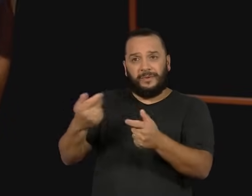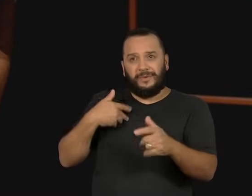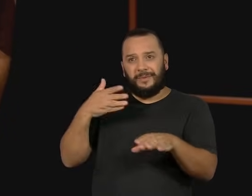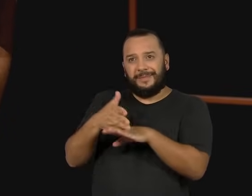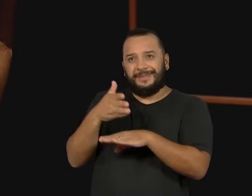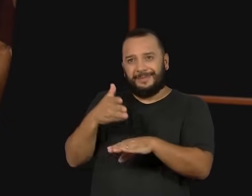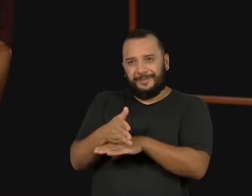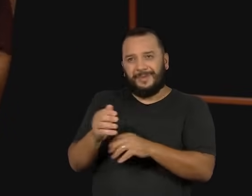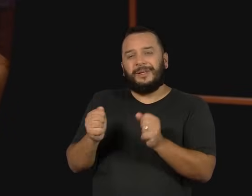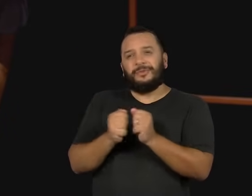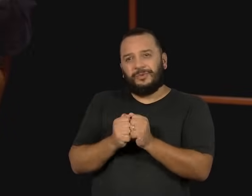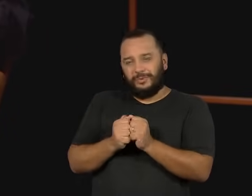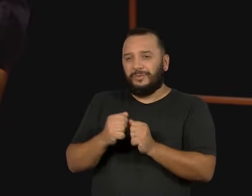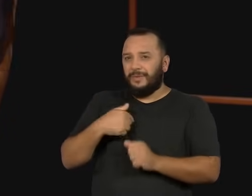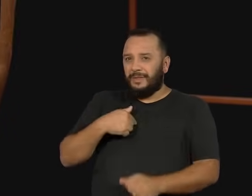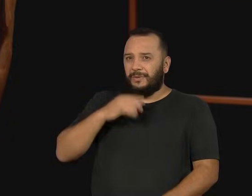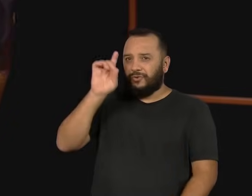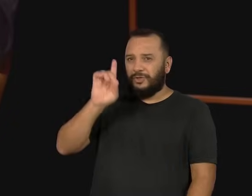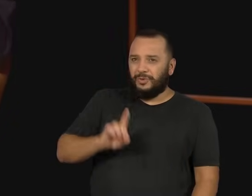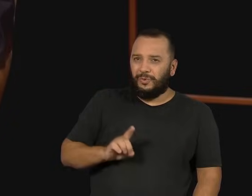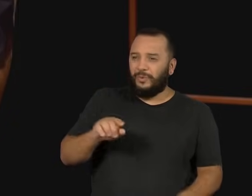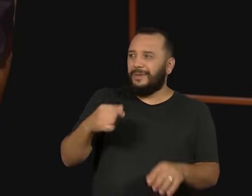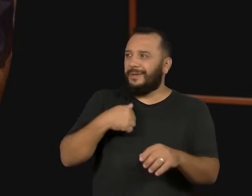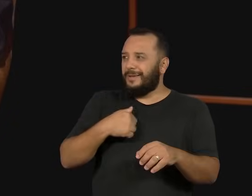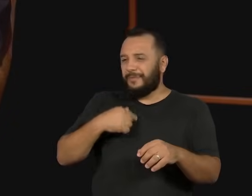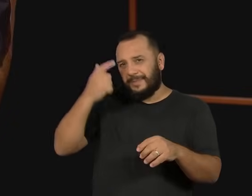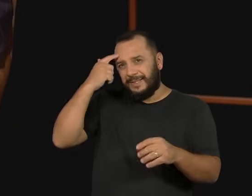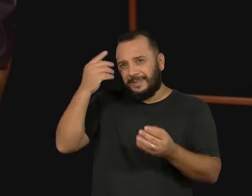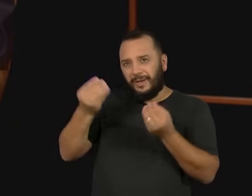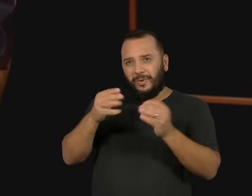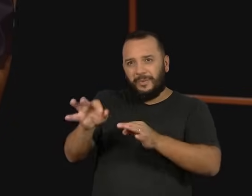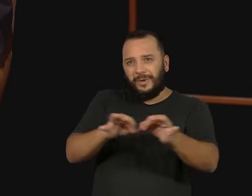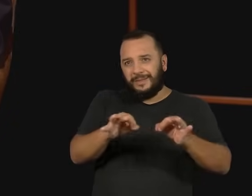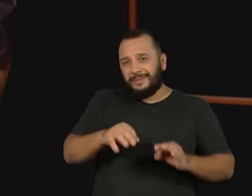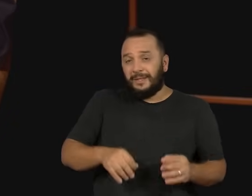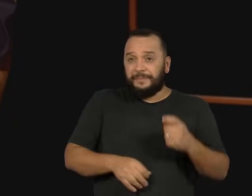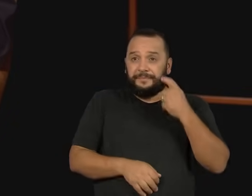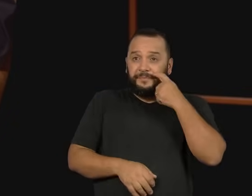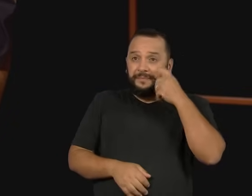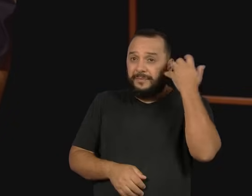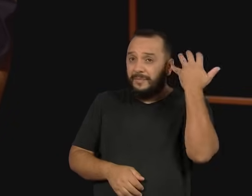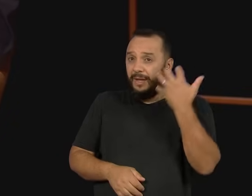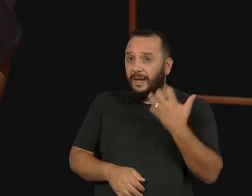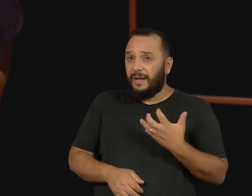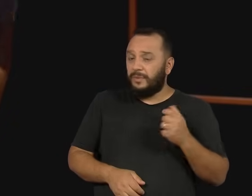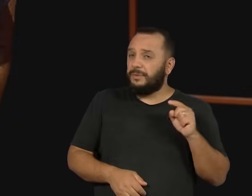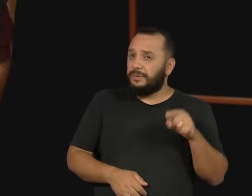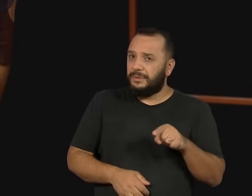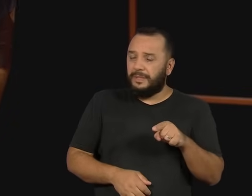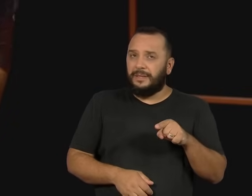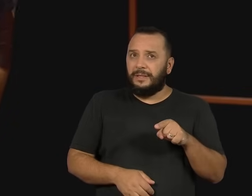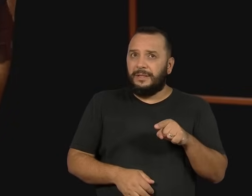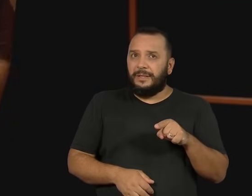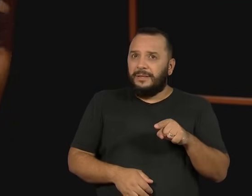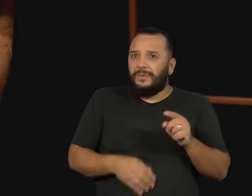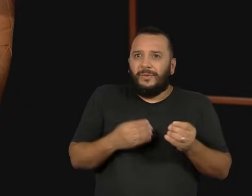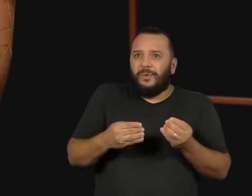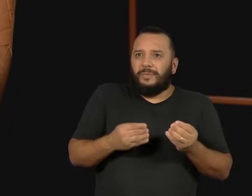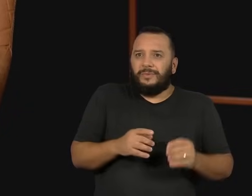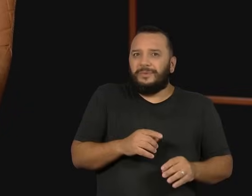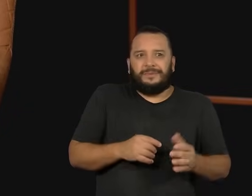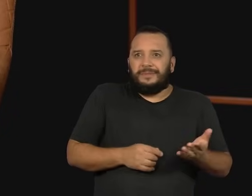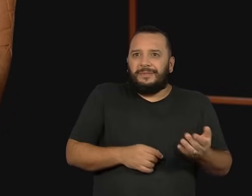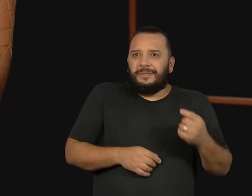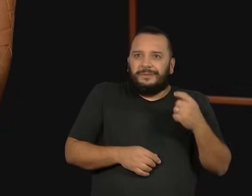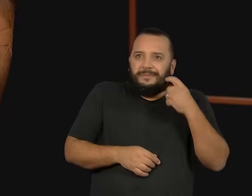para dirigir, para pensar, né? Sendo que a Elza, não é que você dirija, a Elza é uma